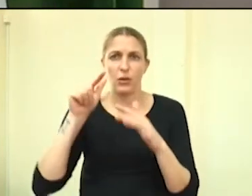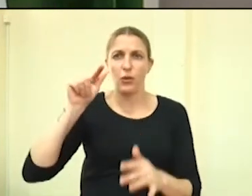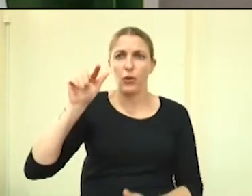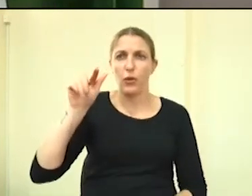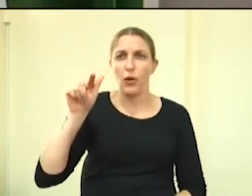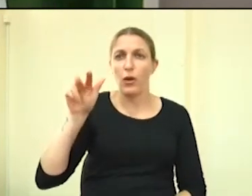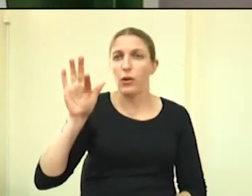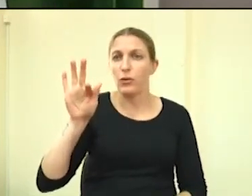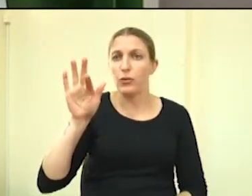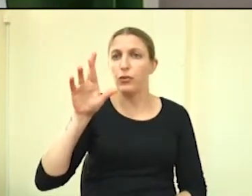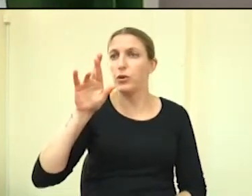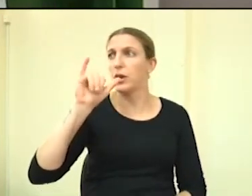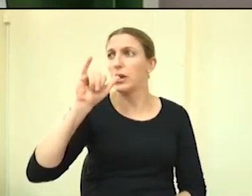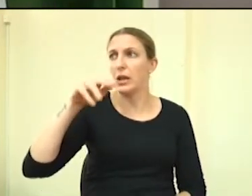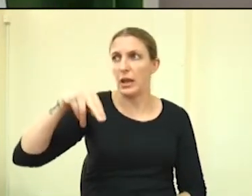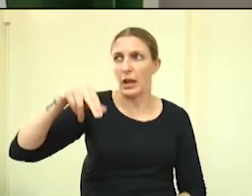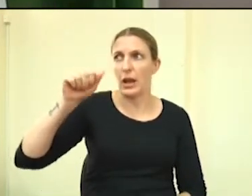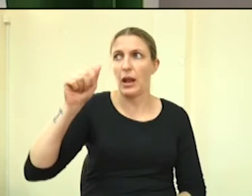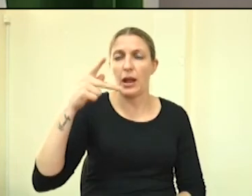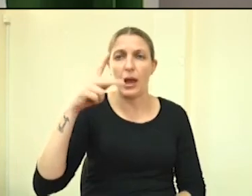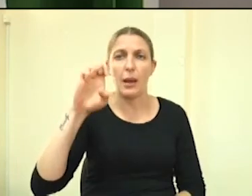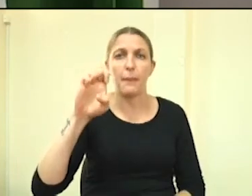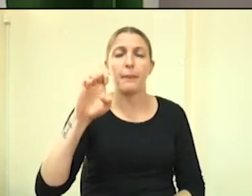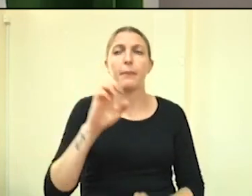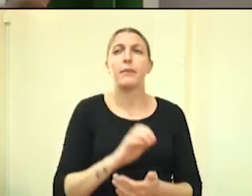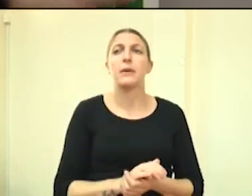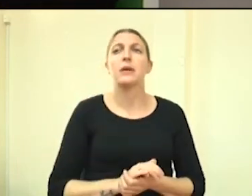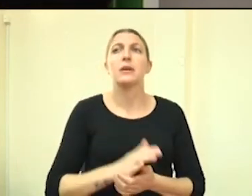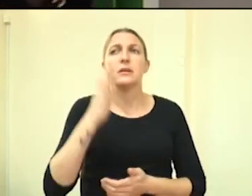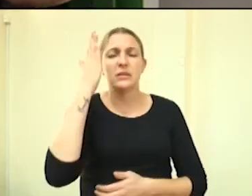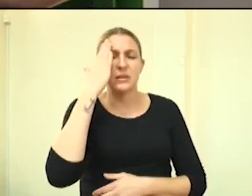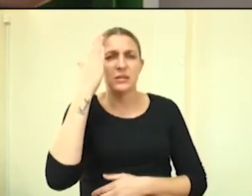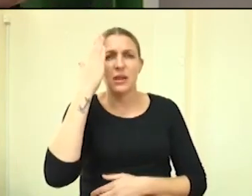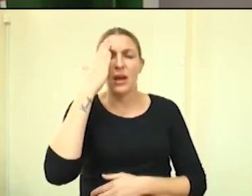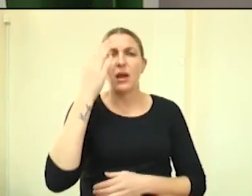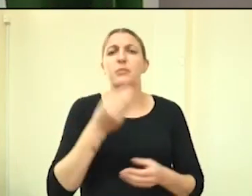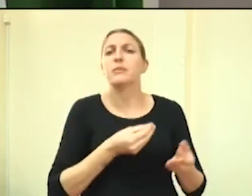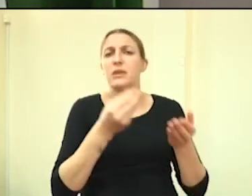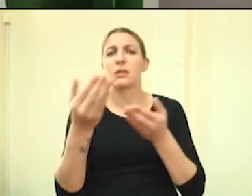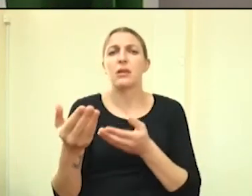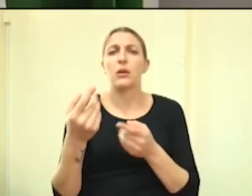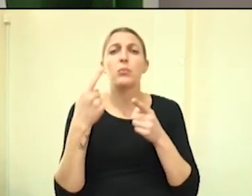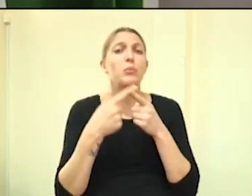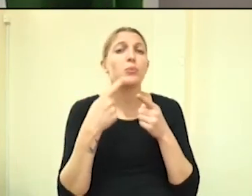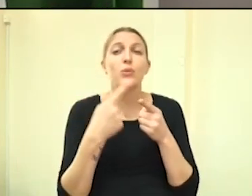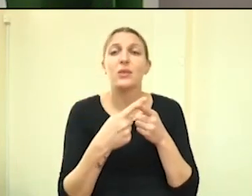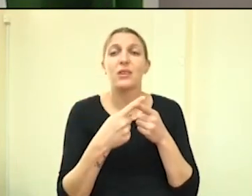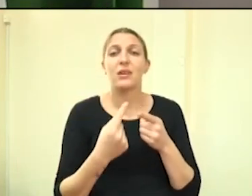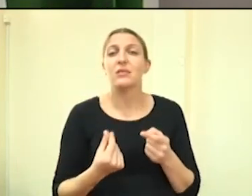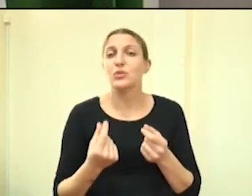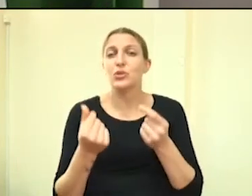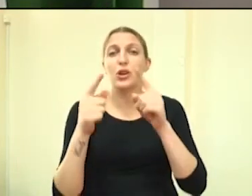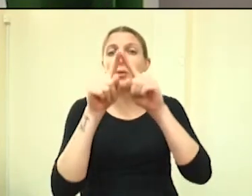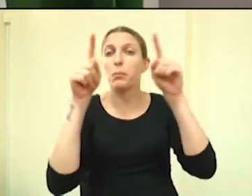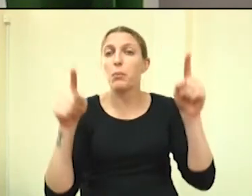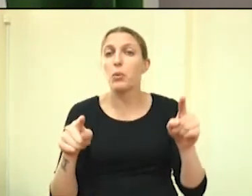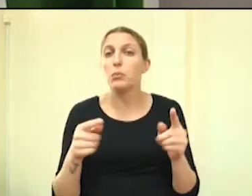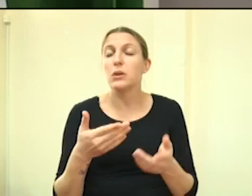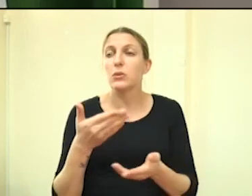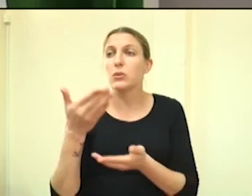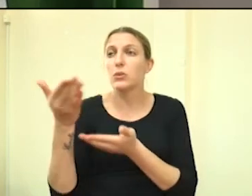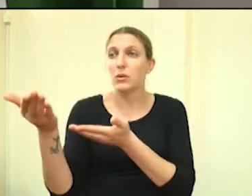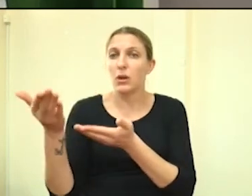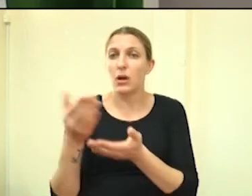vendido, vereadora Sandra. É vendido e bem vendido. Né? Para que dinheiro público? Que de público não tem nada lá. Então, a gente